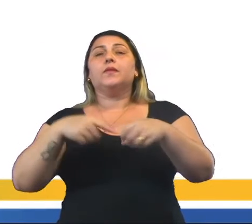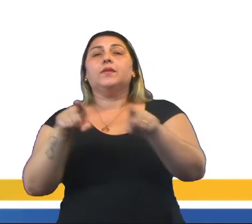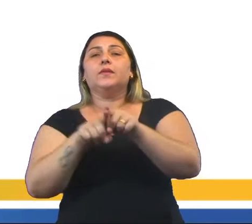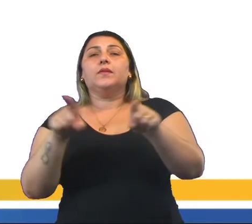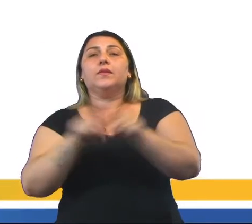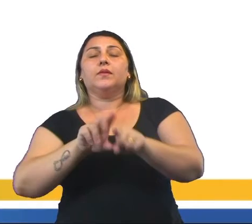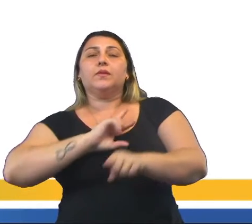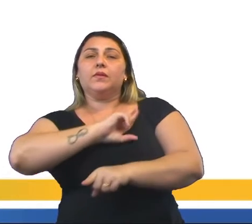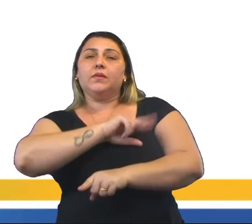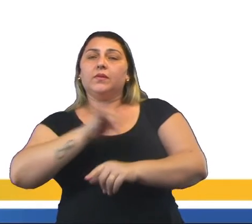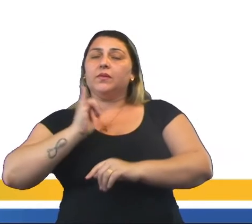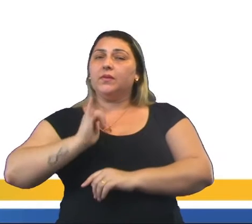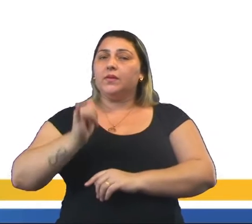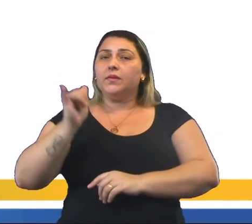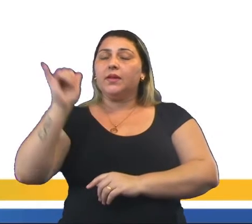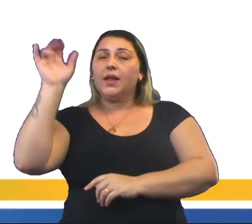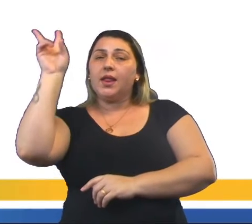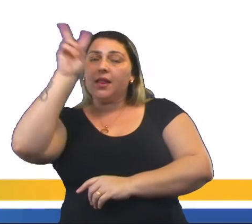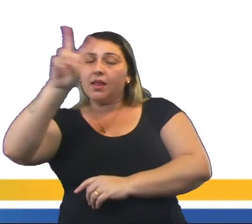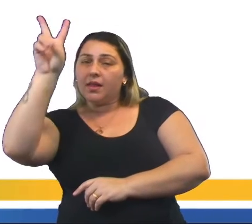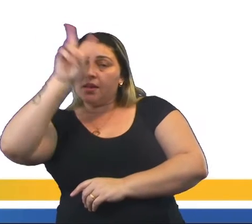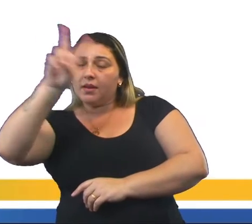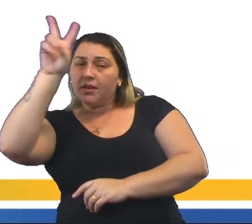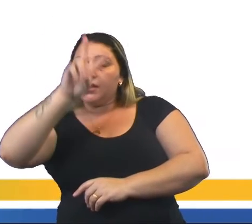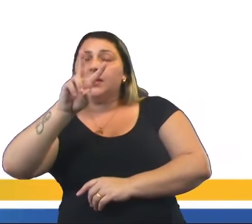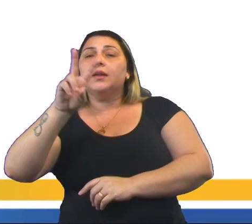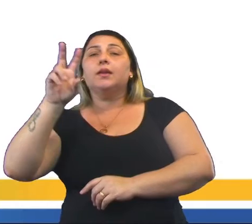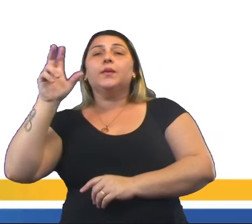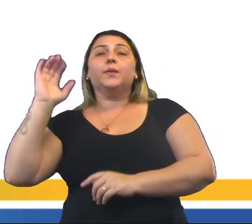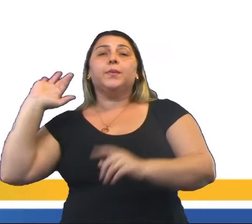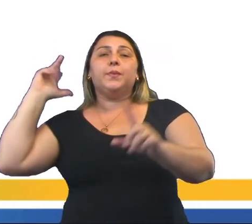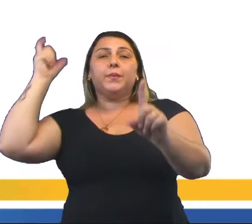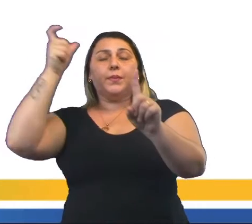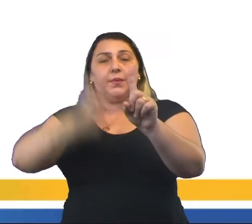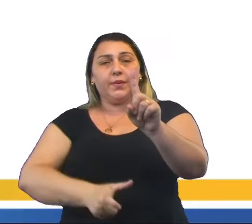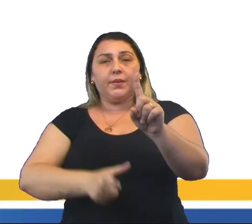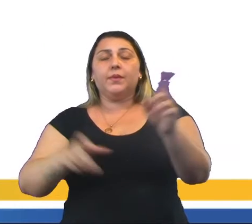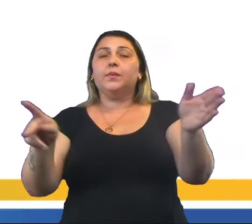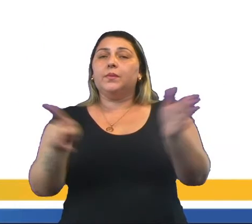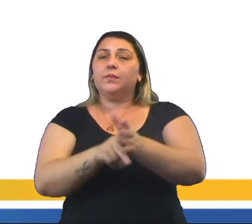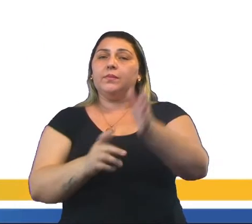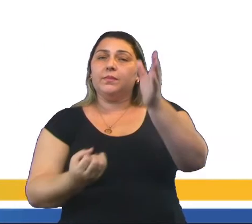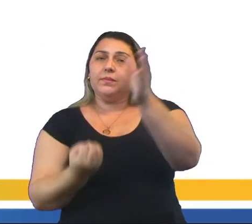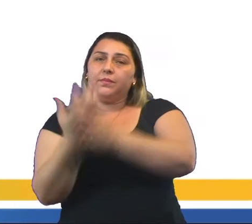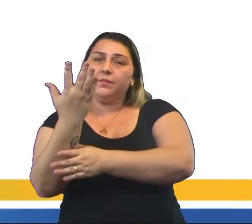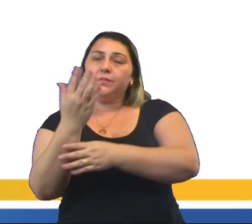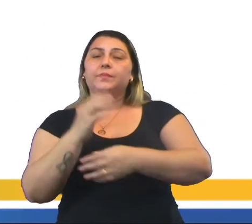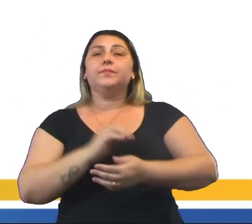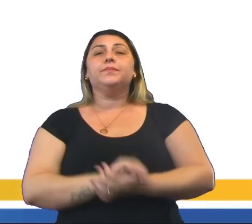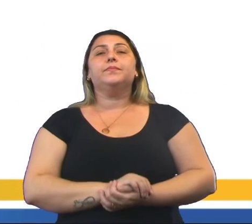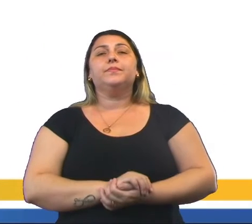Romances, narrativas, lendas e historiografias fizeram parte de suas produções.